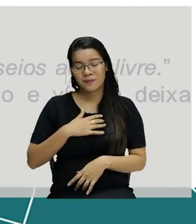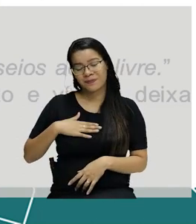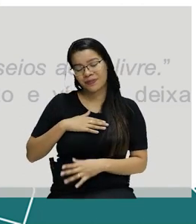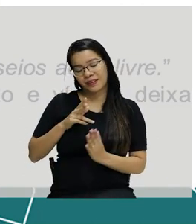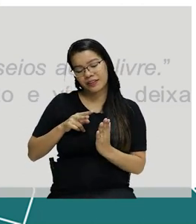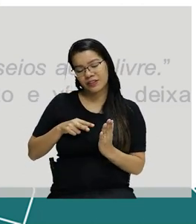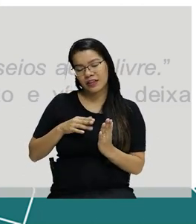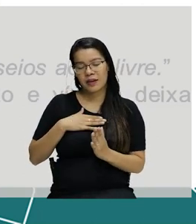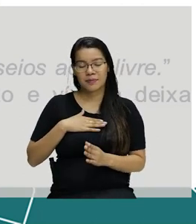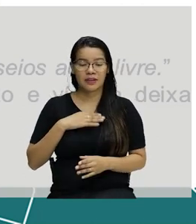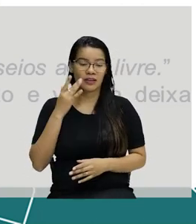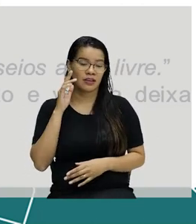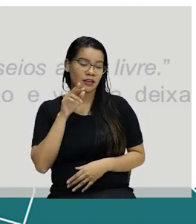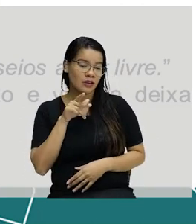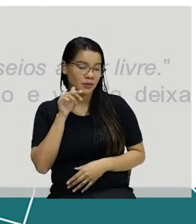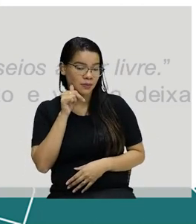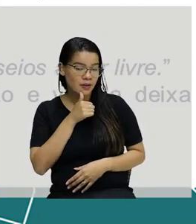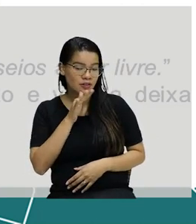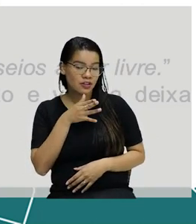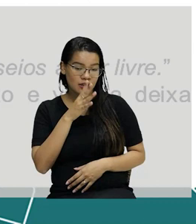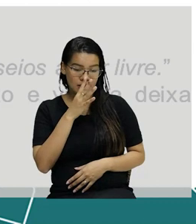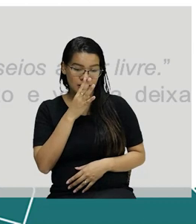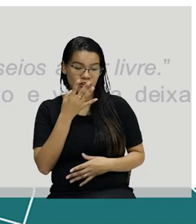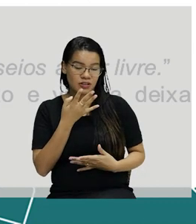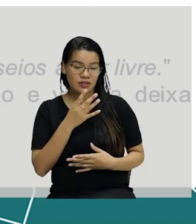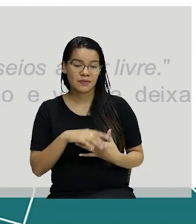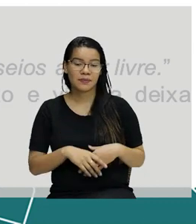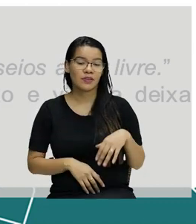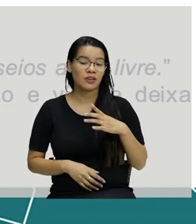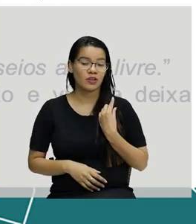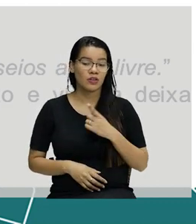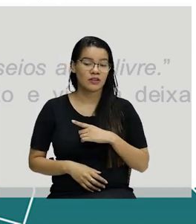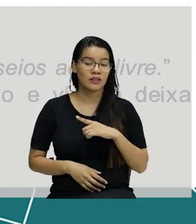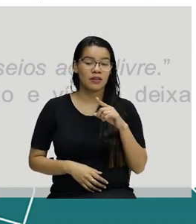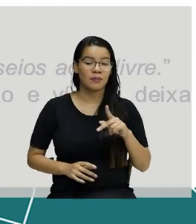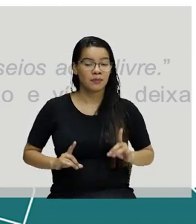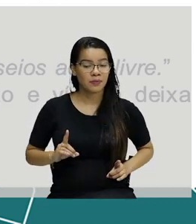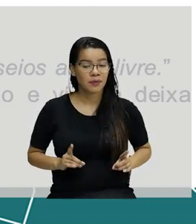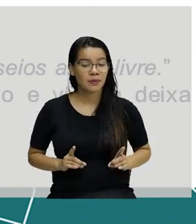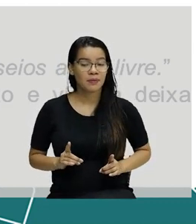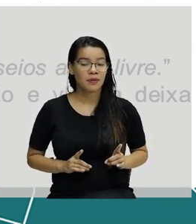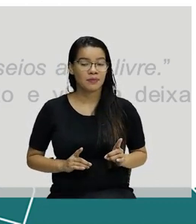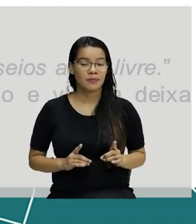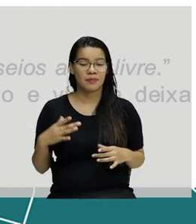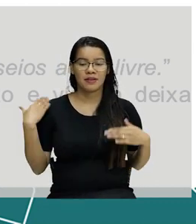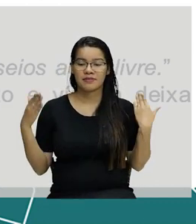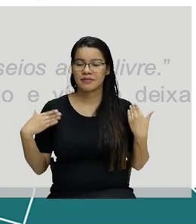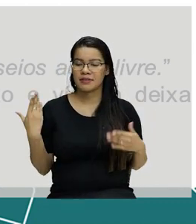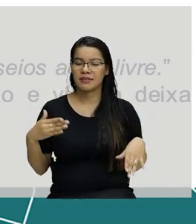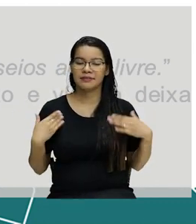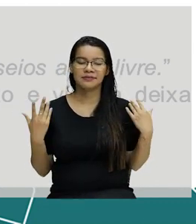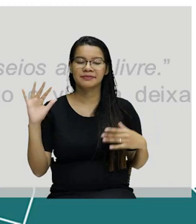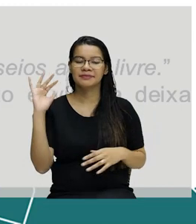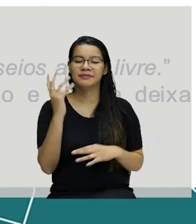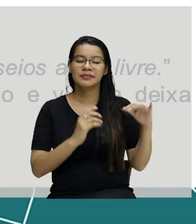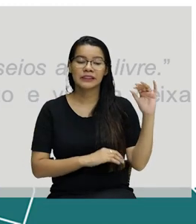séries nossa prima de passeio ao ar livre aqui para evitar a repetição do verbo gostar o uso de ponto e vírgula